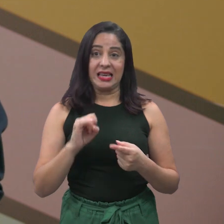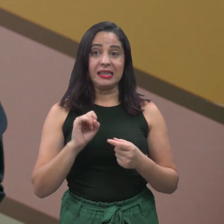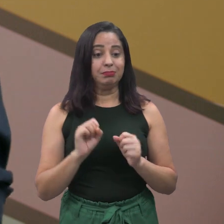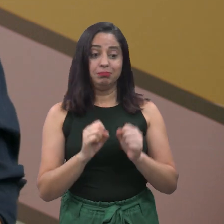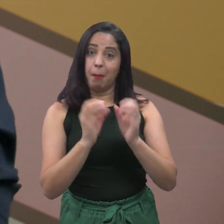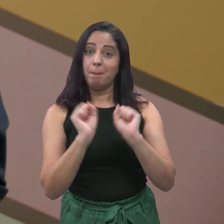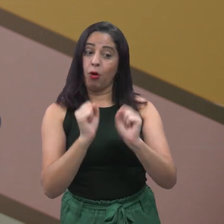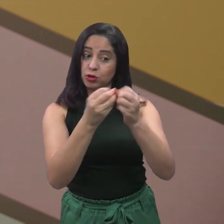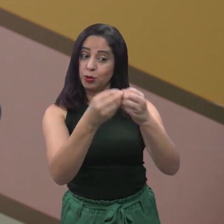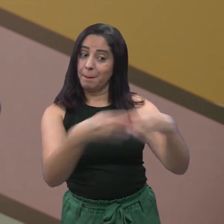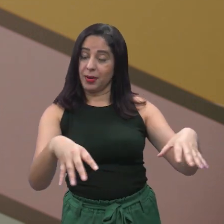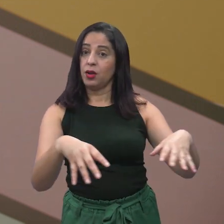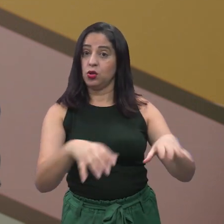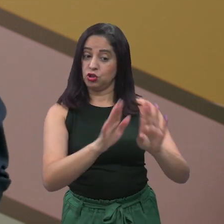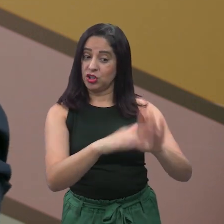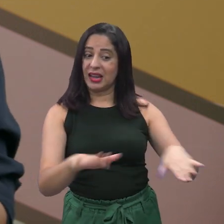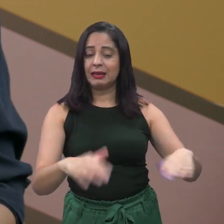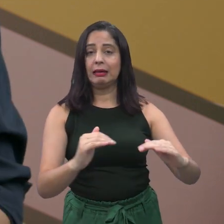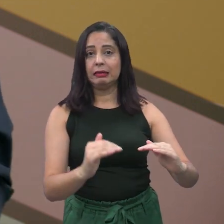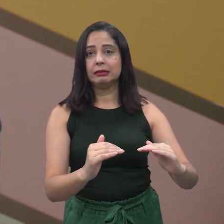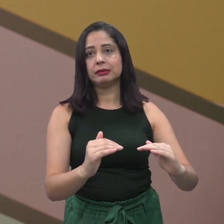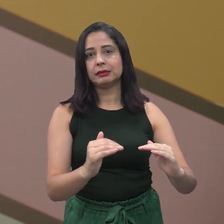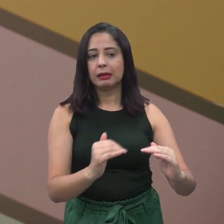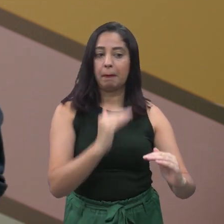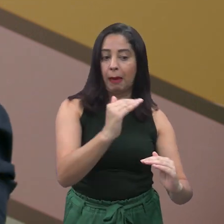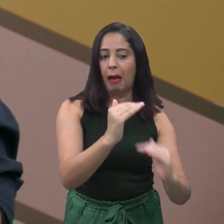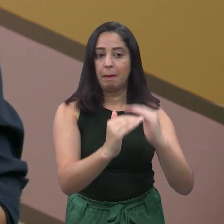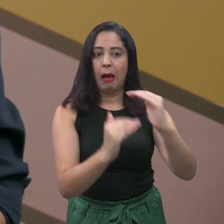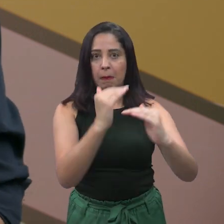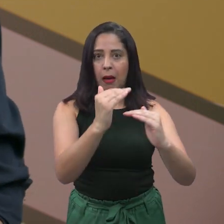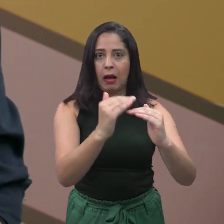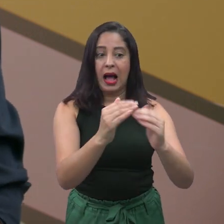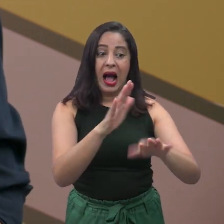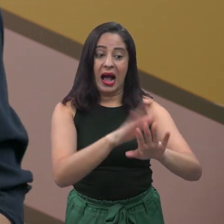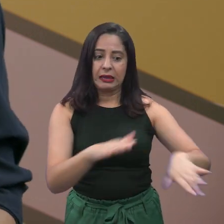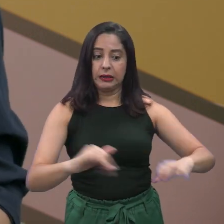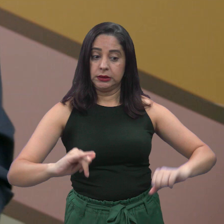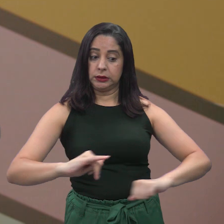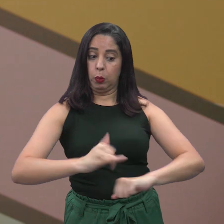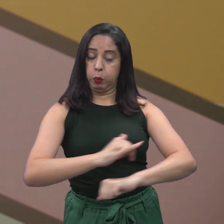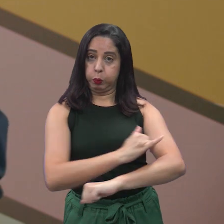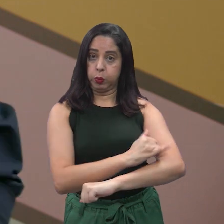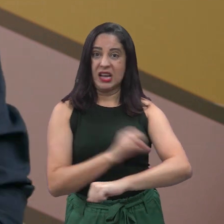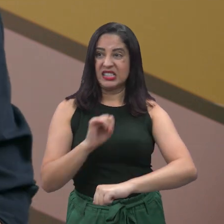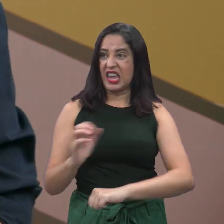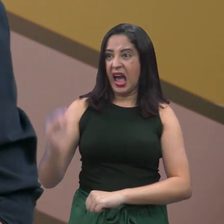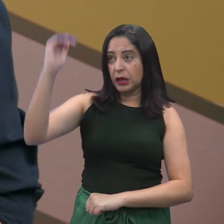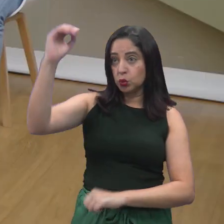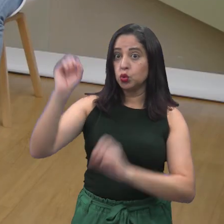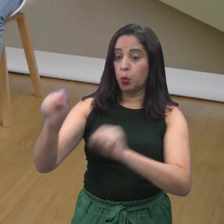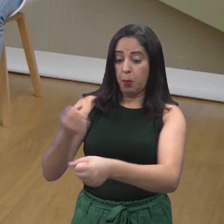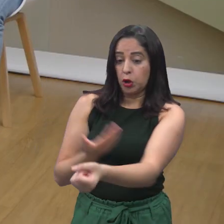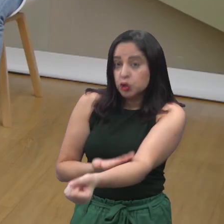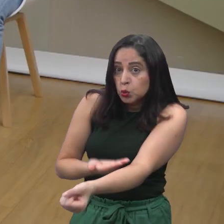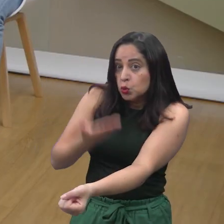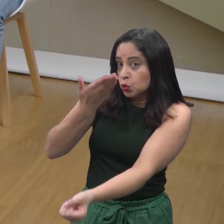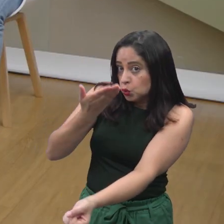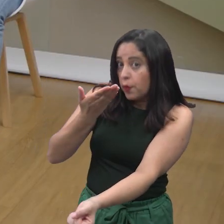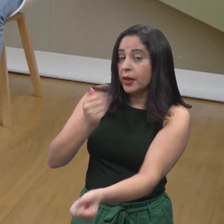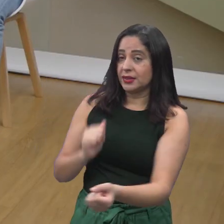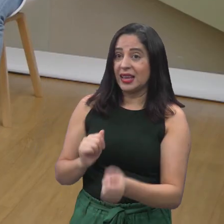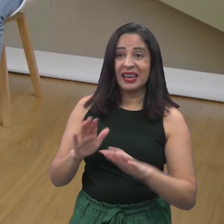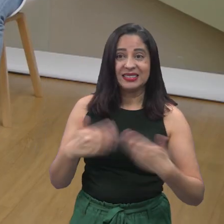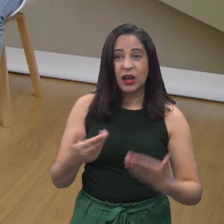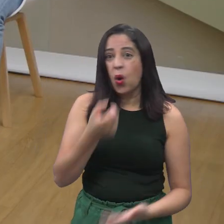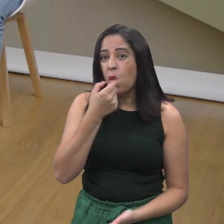senão realmente temos os efeitos colaterais no crescimento, no ganho de peso, na pressão arterial dos adultos que forem usar. Então, não é um remédio